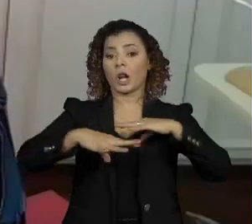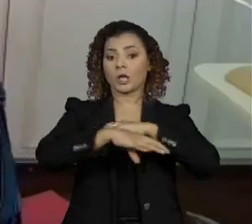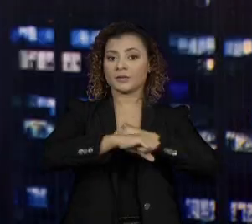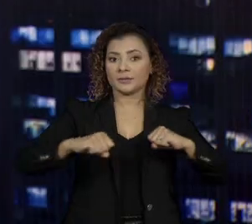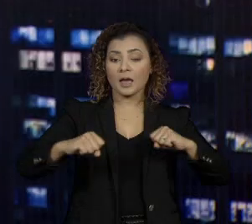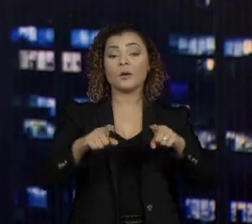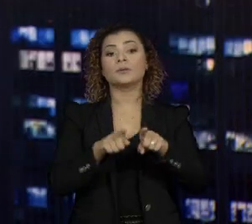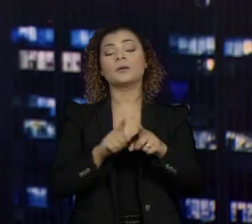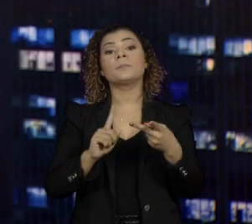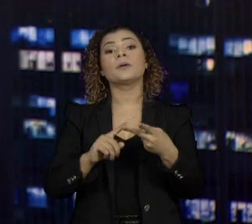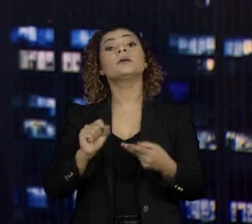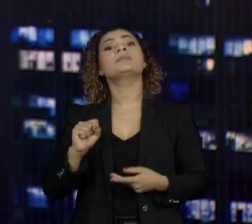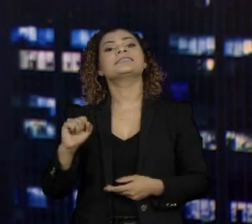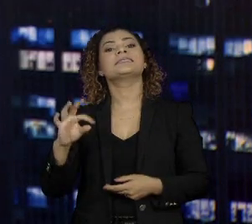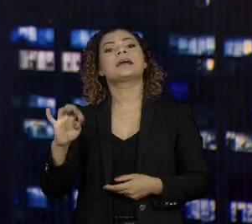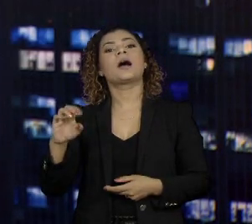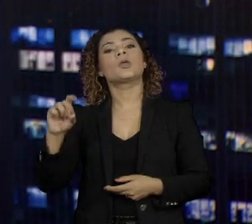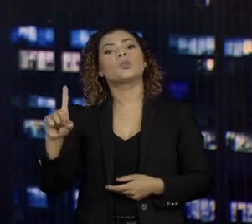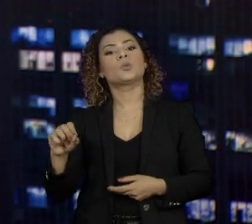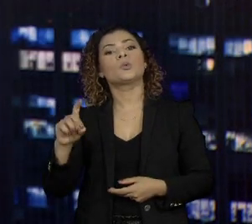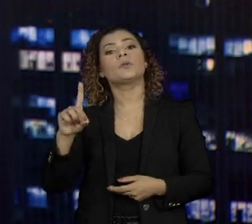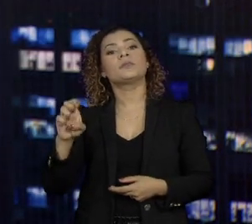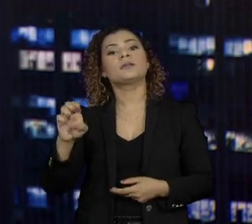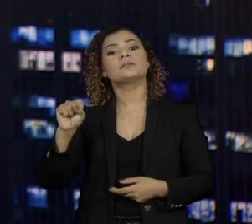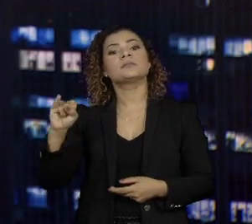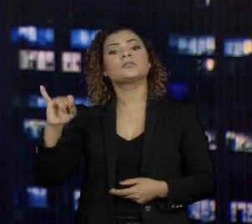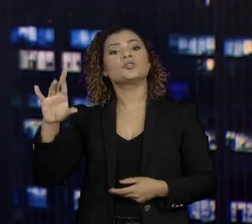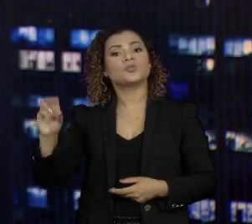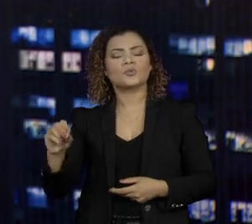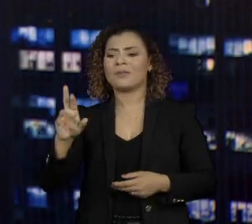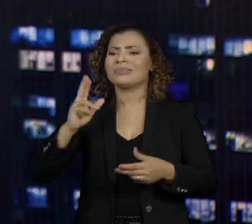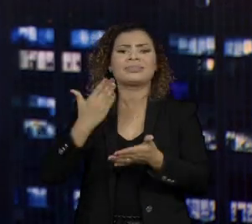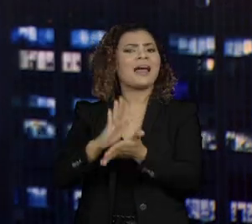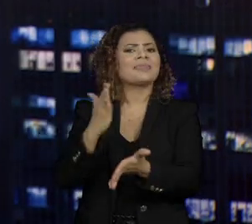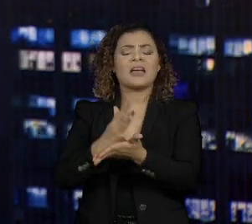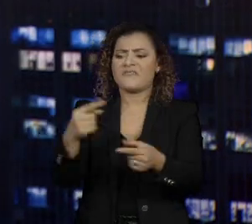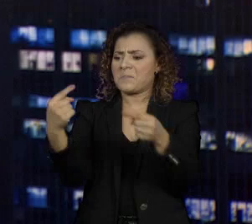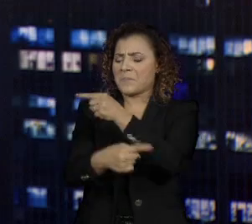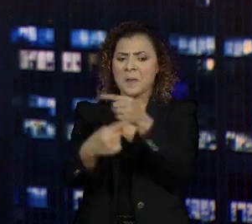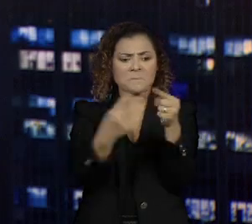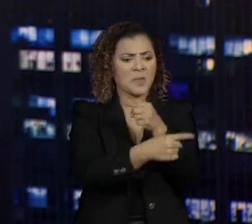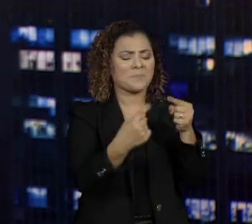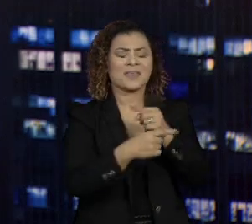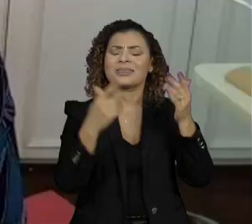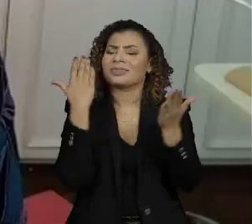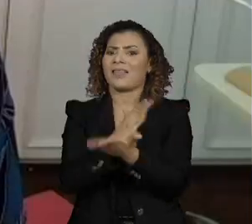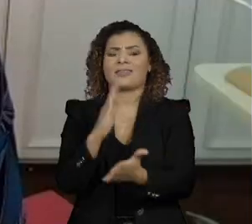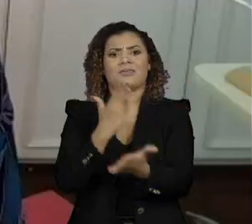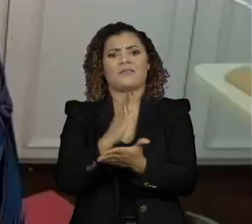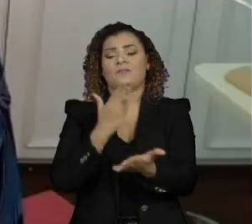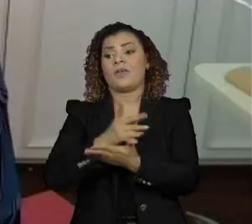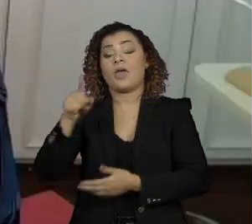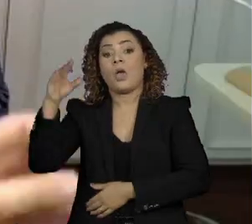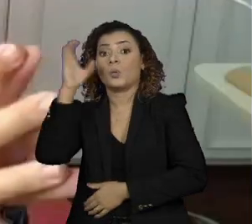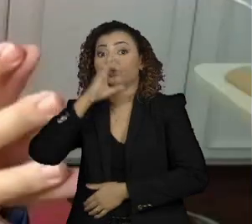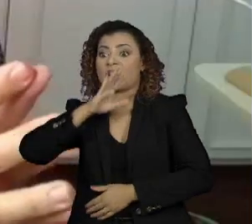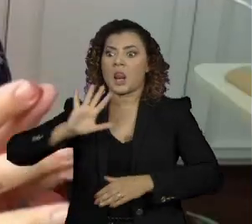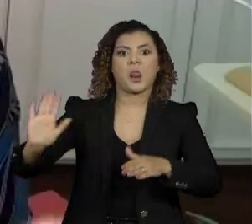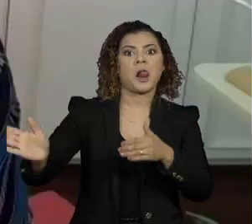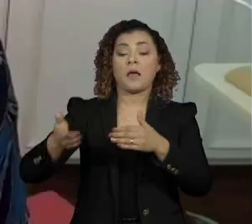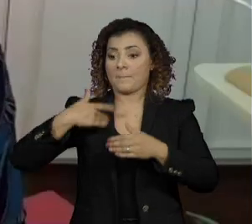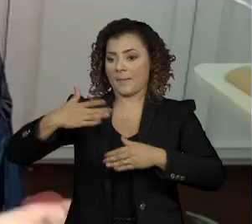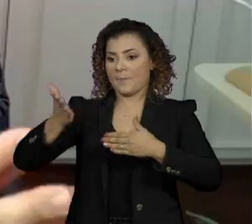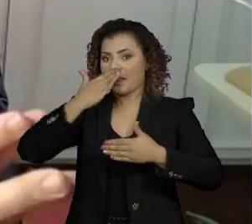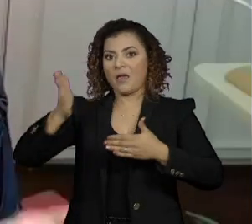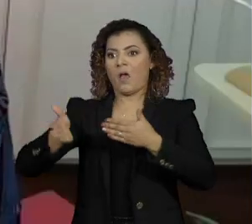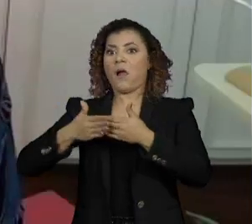estado de defesa, estado de sítio, que não tem nada a ver uma com a outra, mas o fato é que aí pode estar a tentativa de atacar ainda